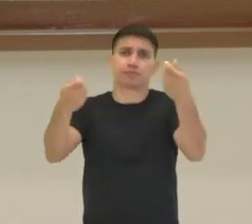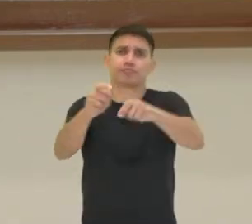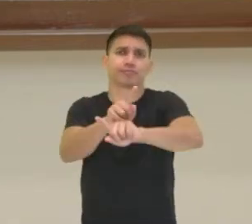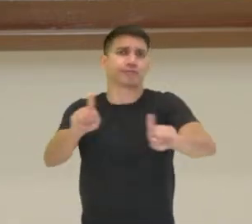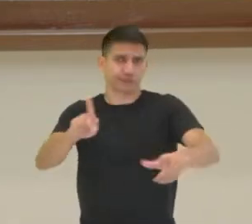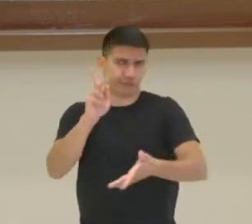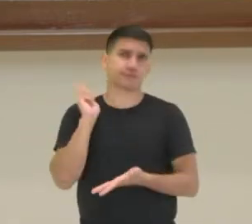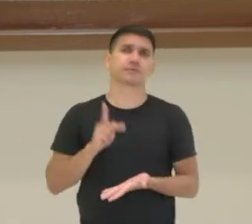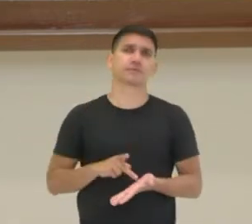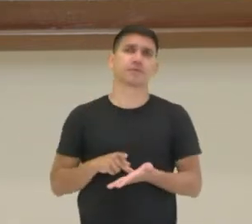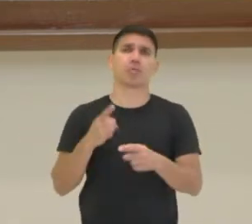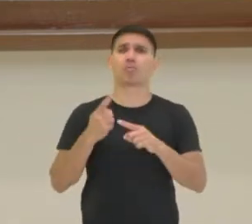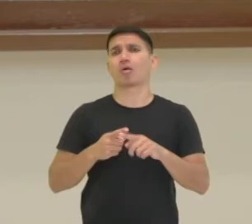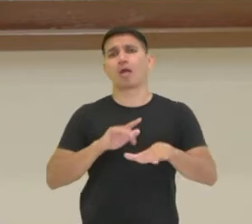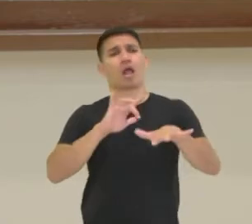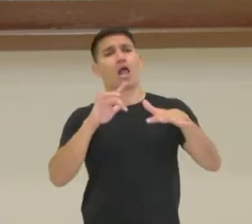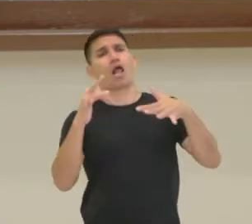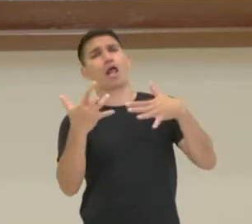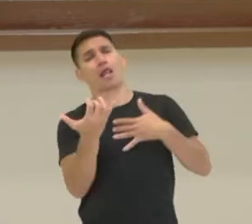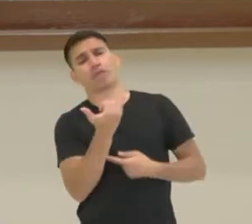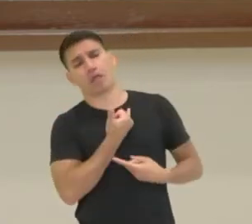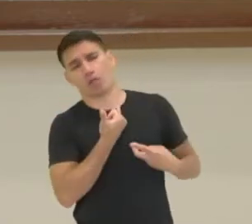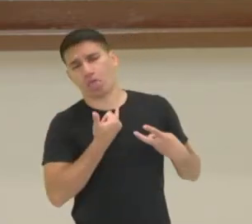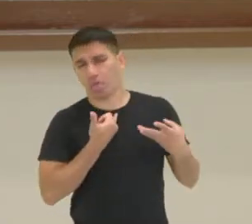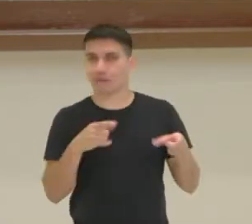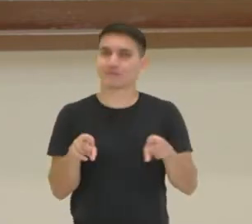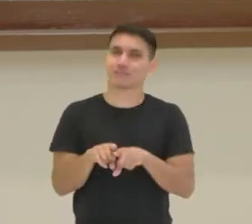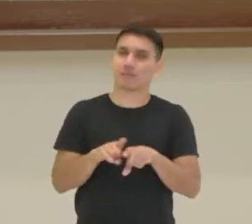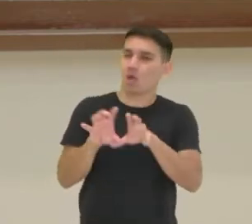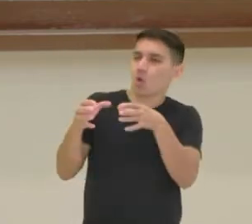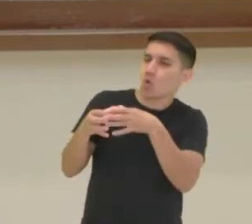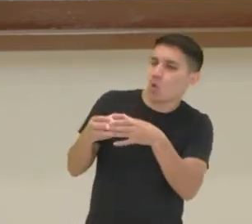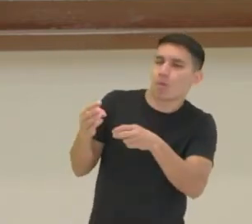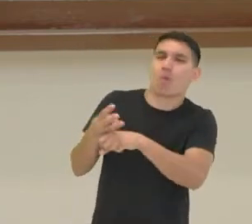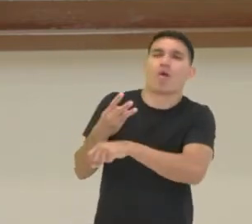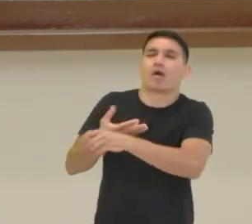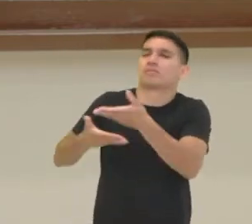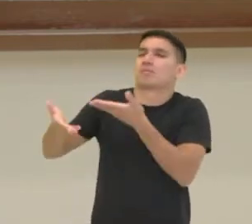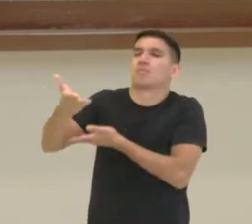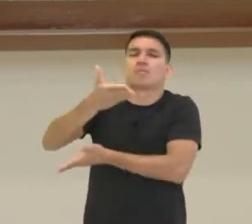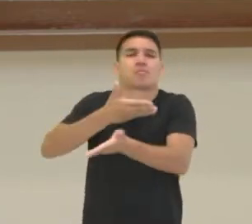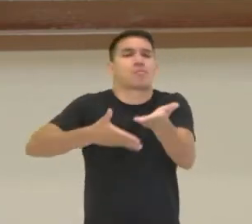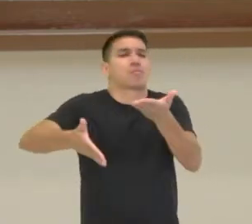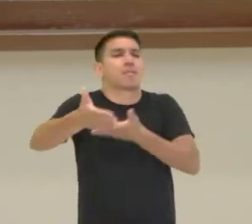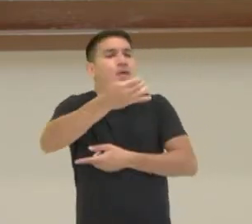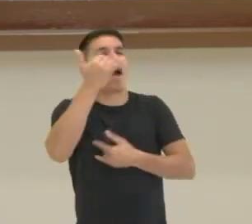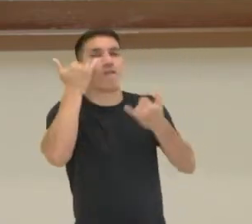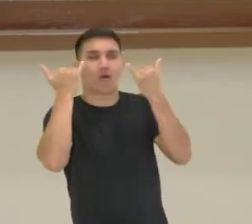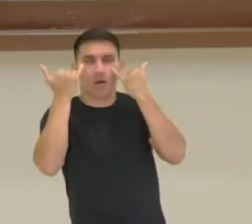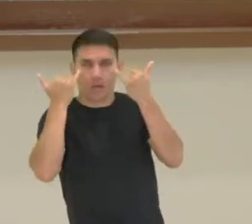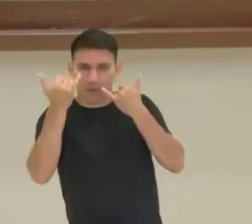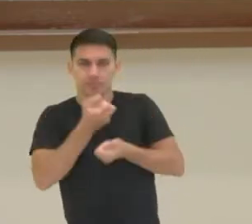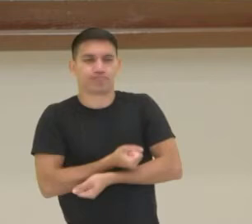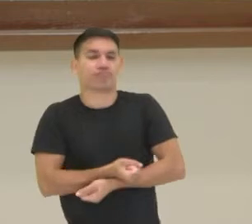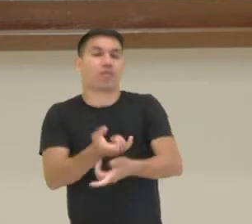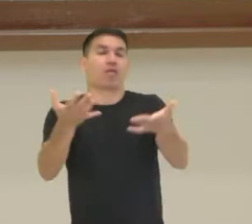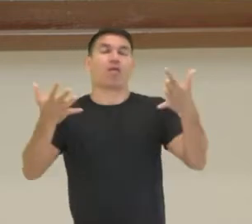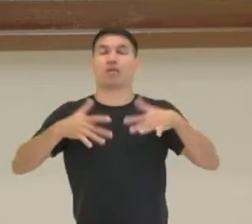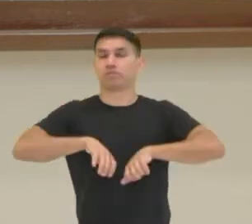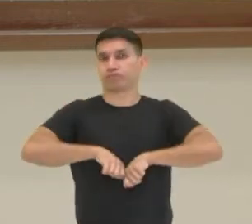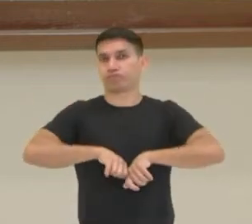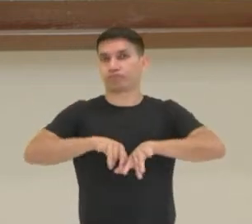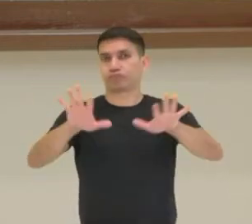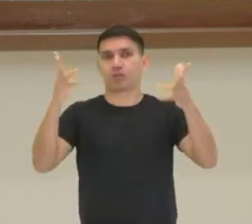por meio das redes sociais, por meio dos grupos de WhatsApp, dos compartilhamentos de informações que ocorrem de forma muito